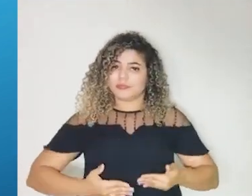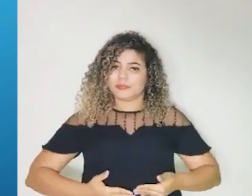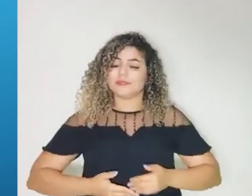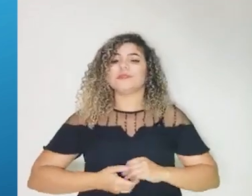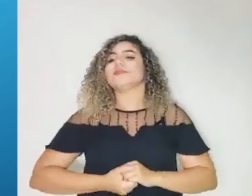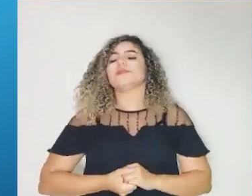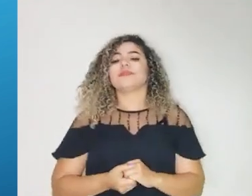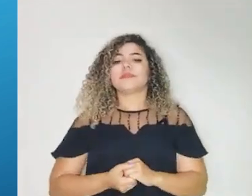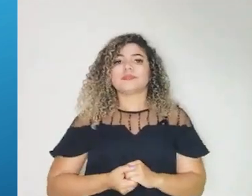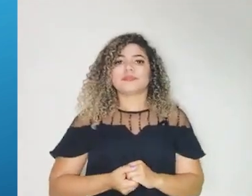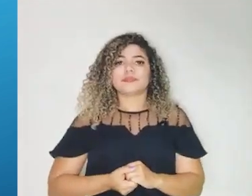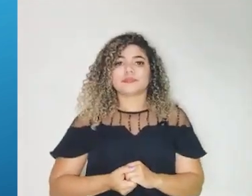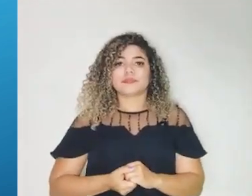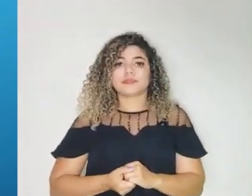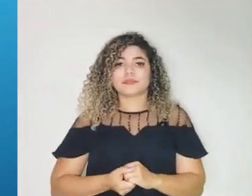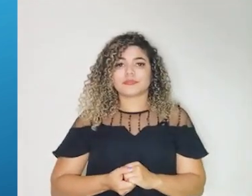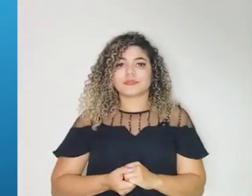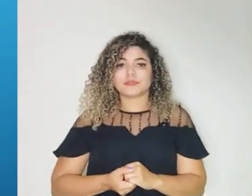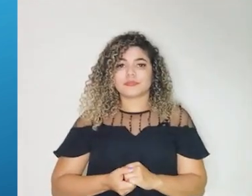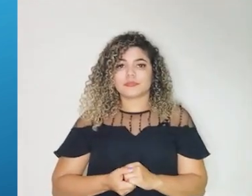abdômen.